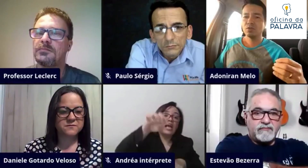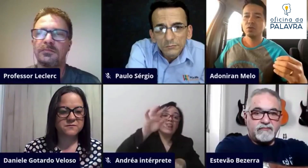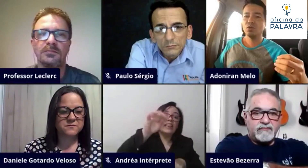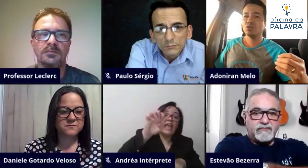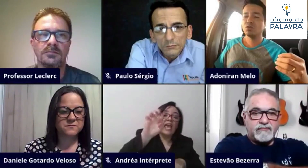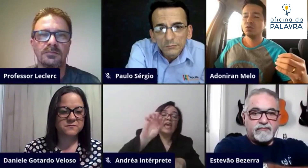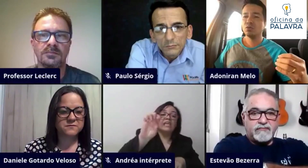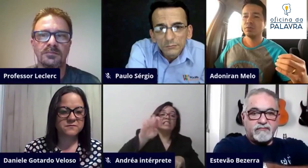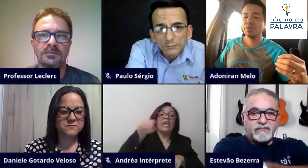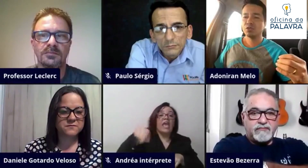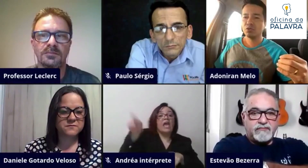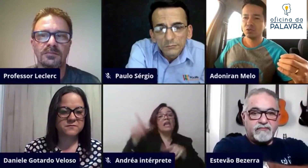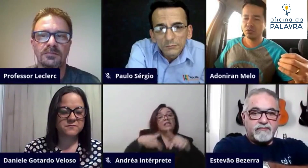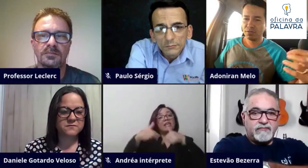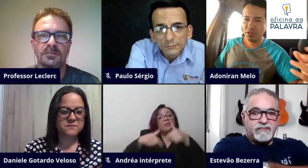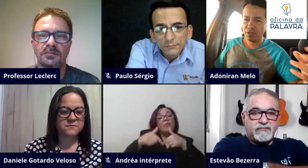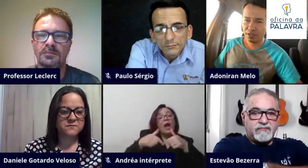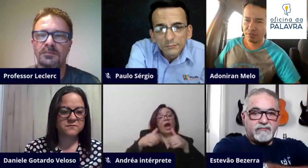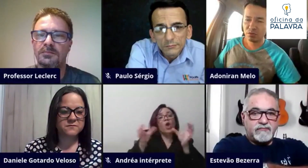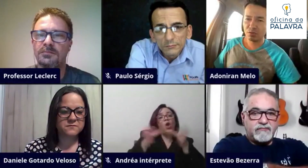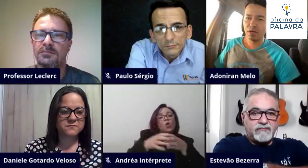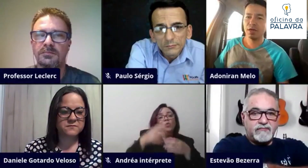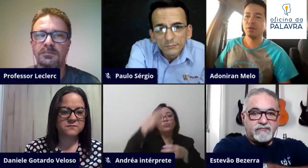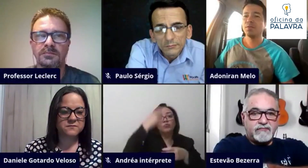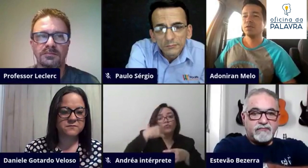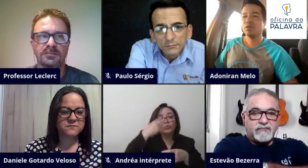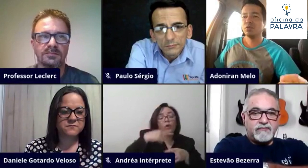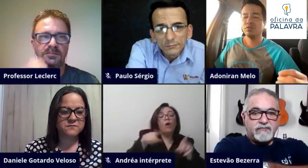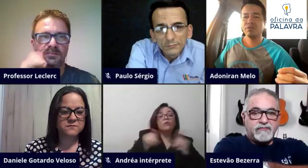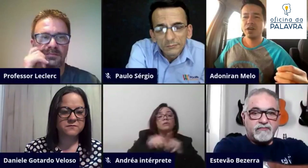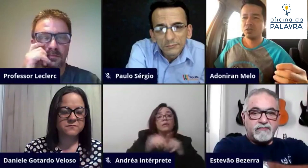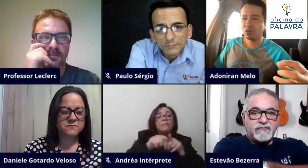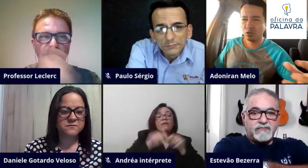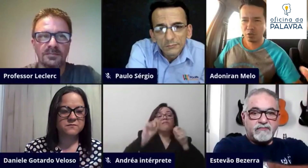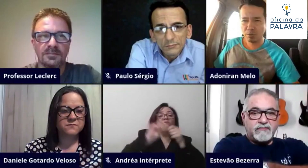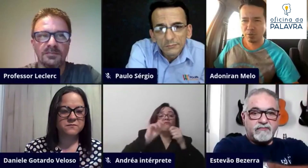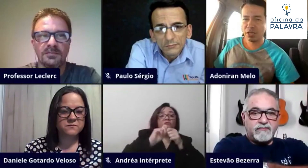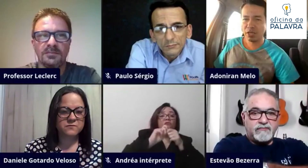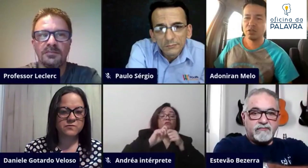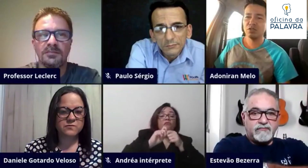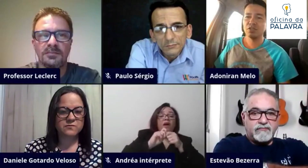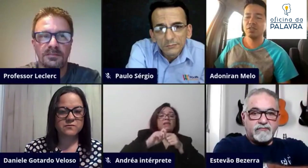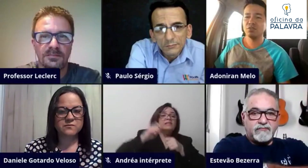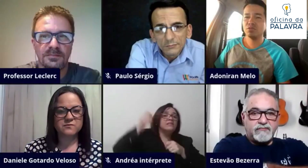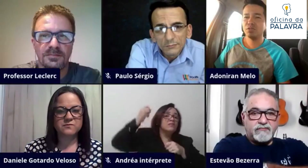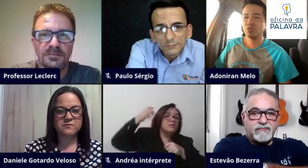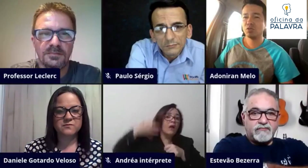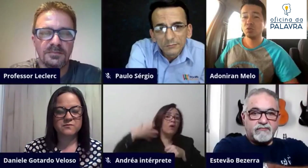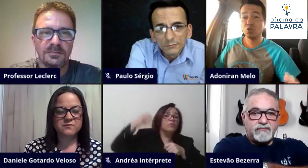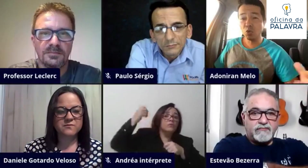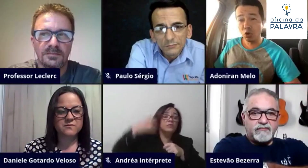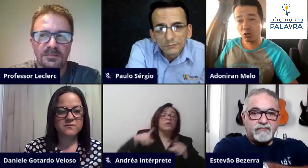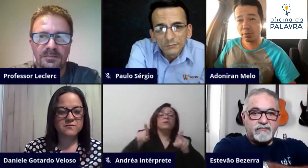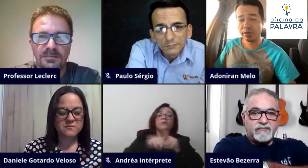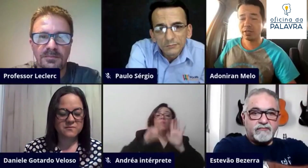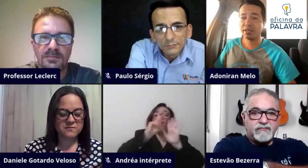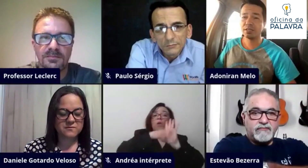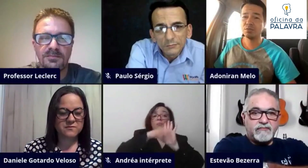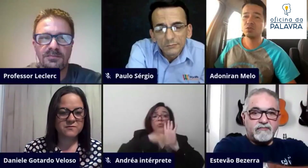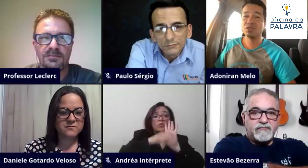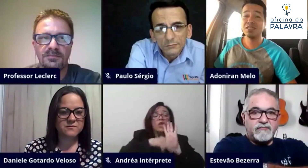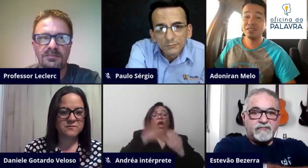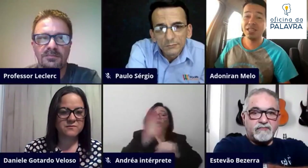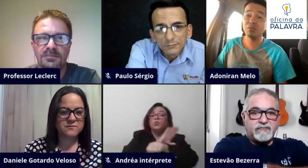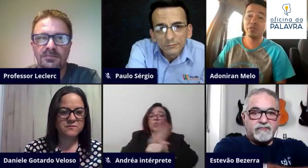audiodescrição, com pessoas com deficiência visual, com vários outros projetos que nós desenvolvemos como cursos para que